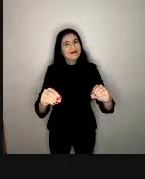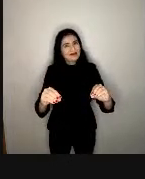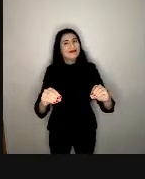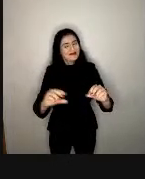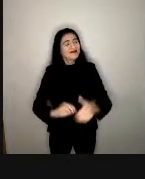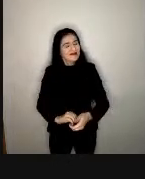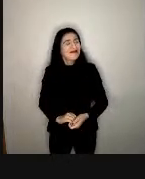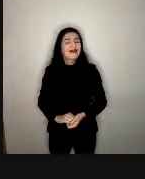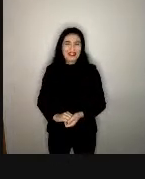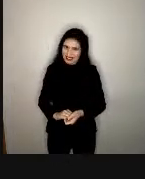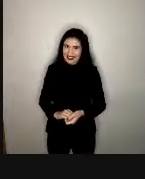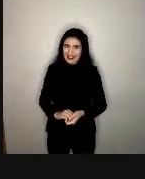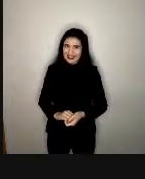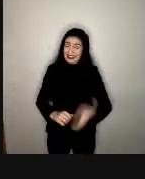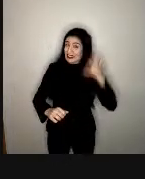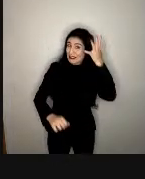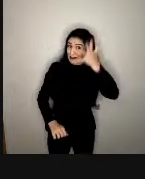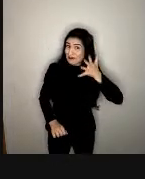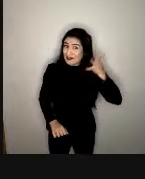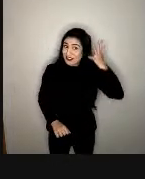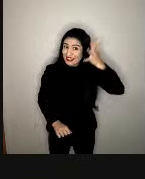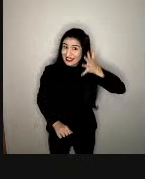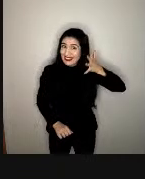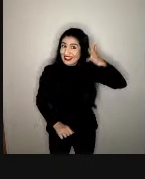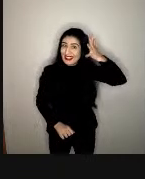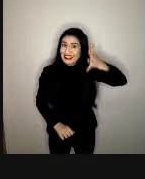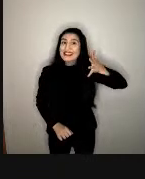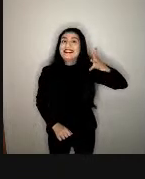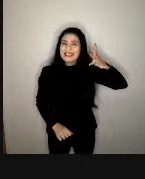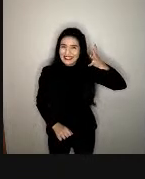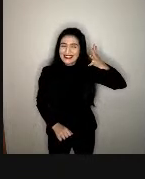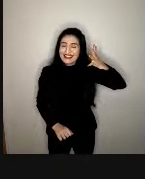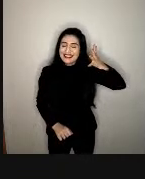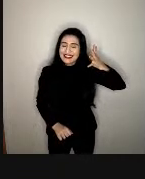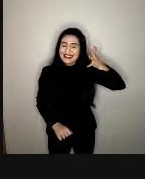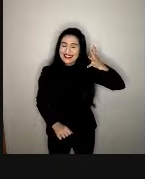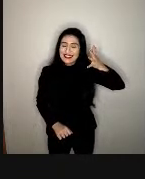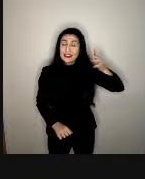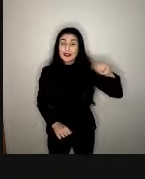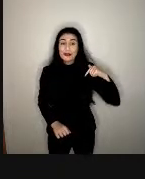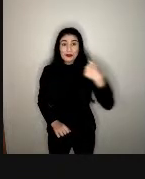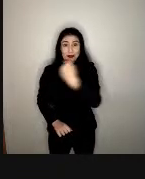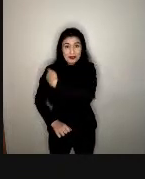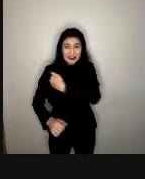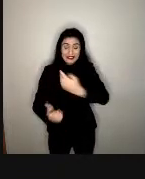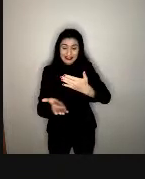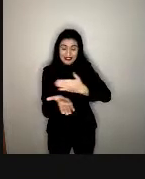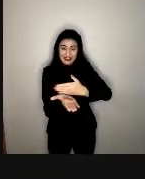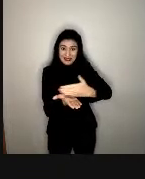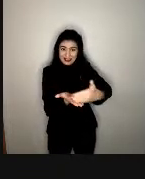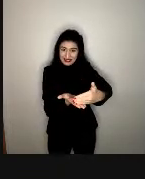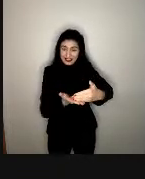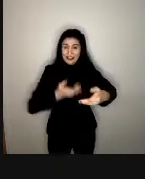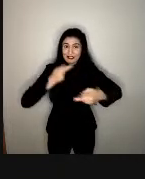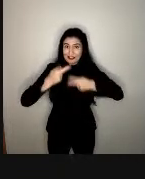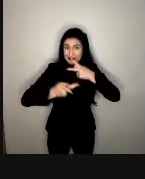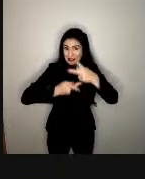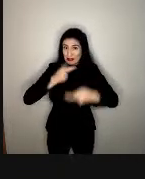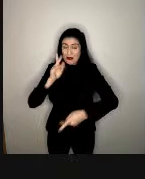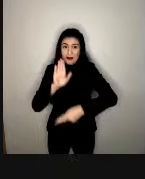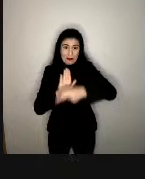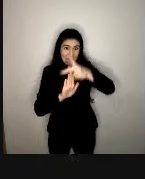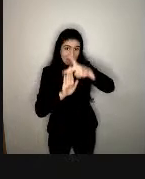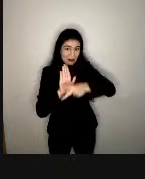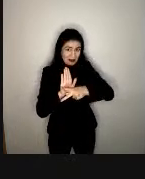os links, né, dessa palestra. E a gente vai começar falando um pouco sobre o projeto, e